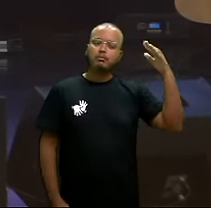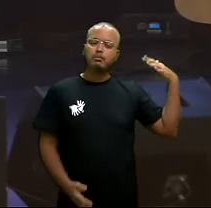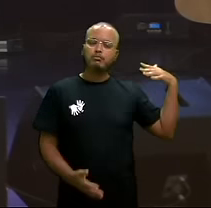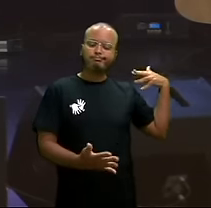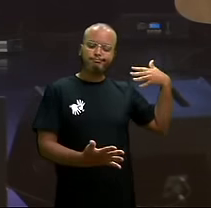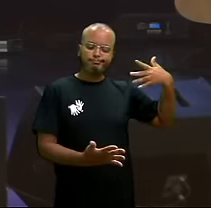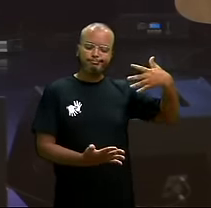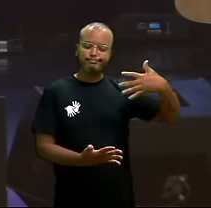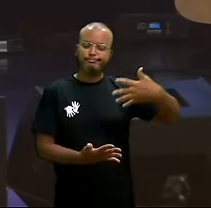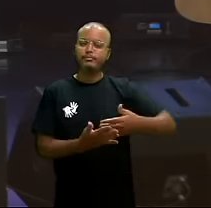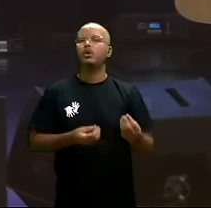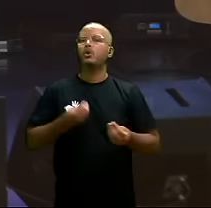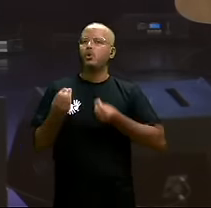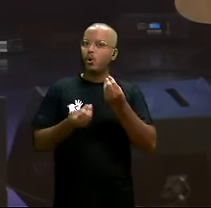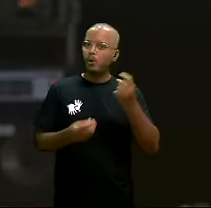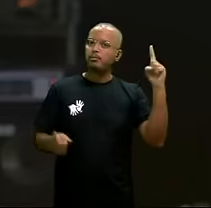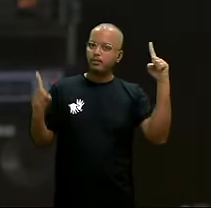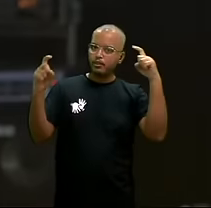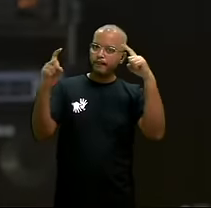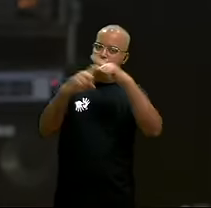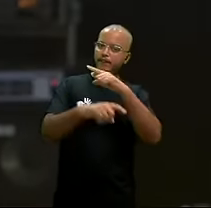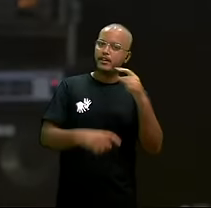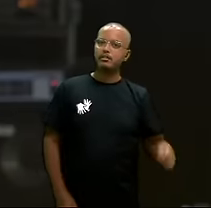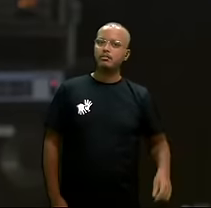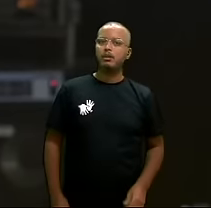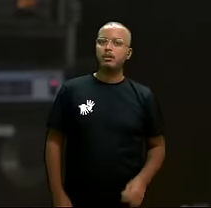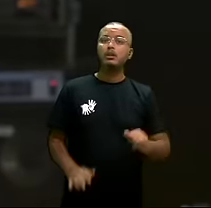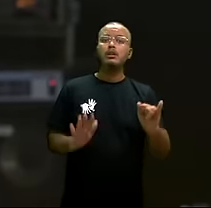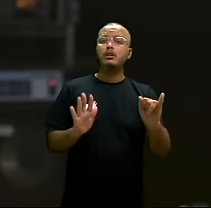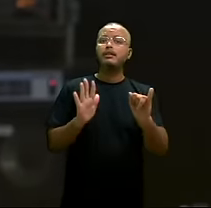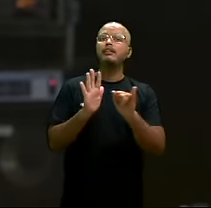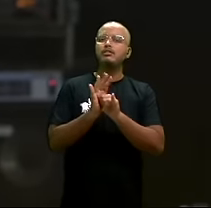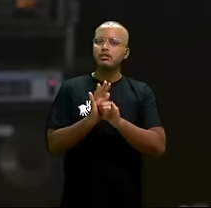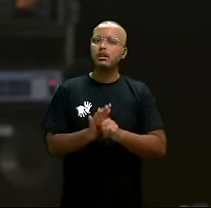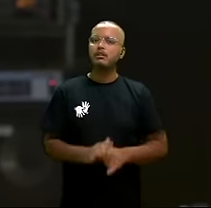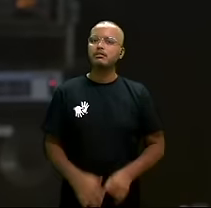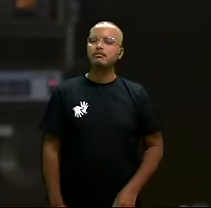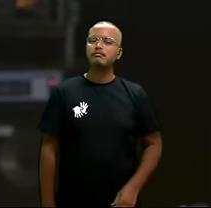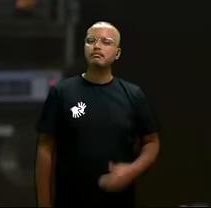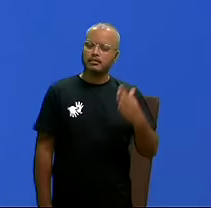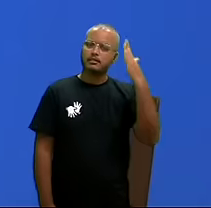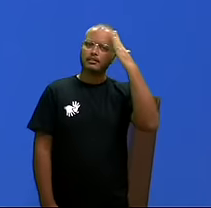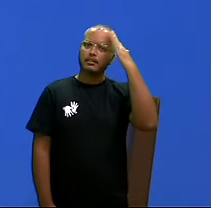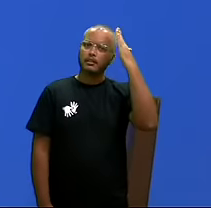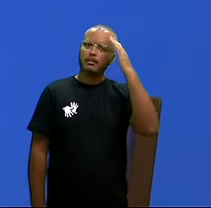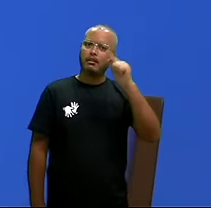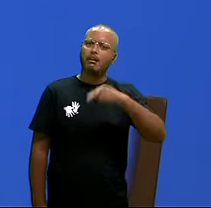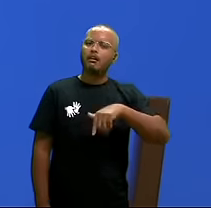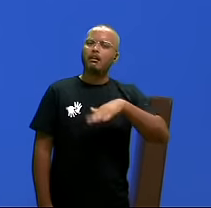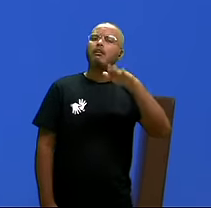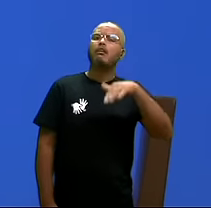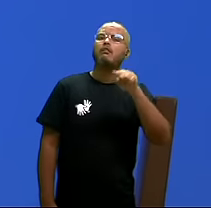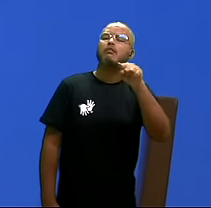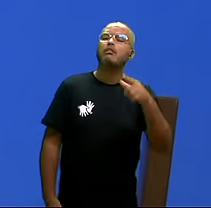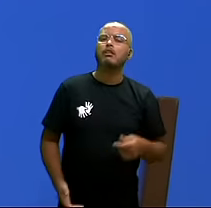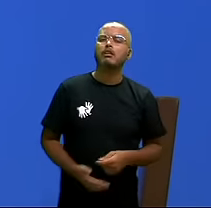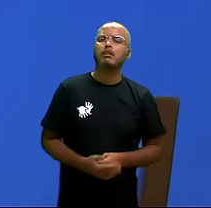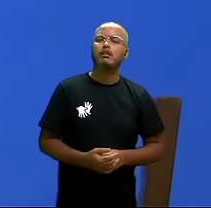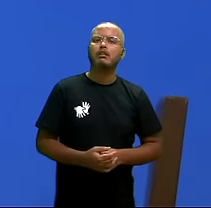Coragem para assumir tua identidade. Quem você é? Deus não unge personagem, Deus unge